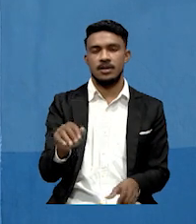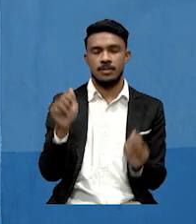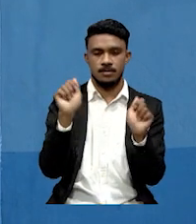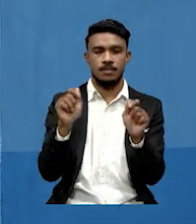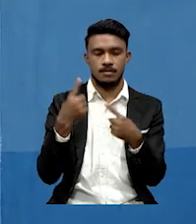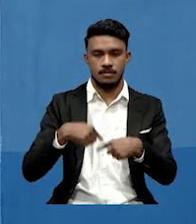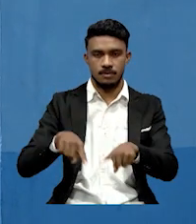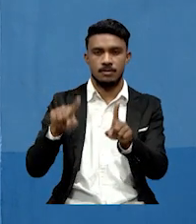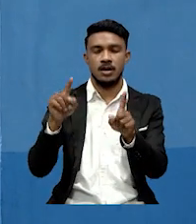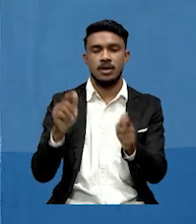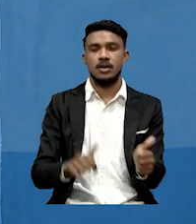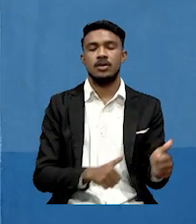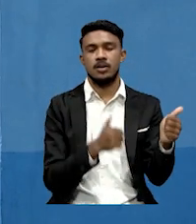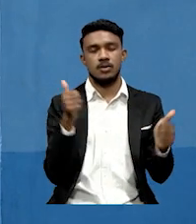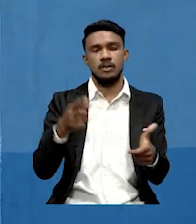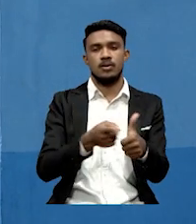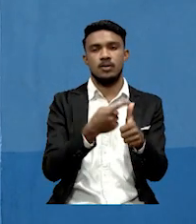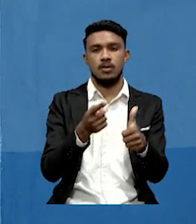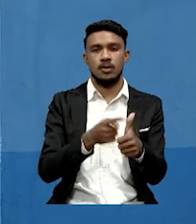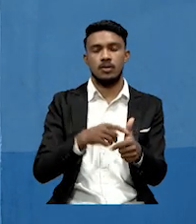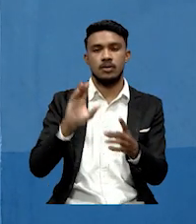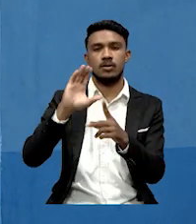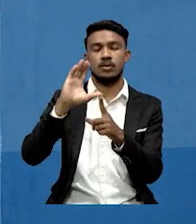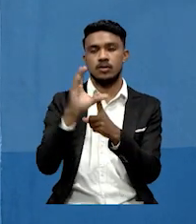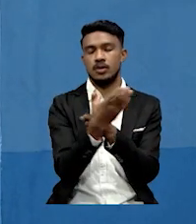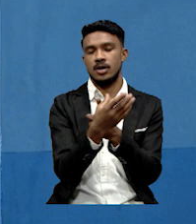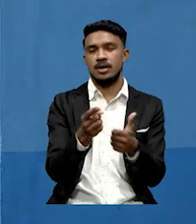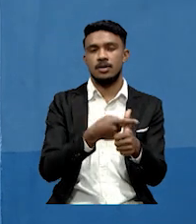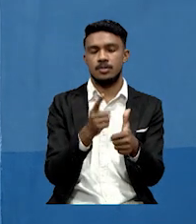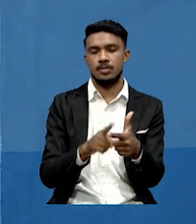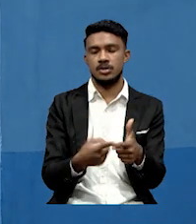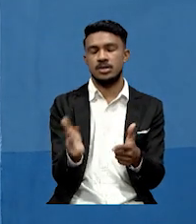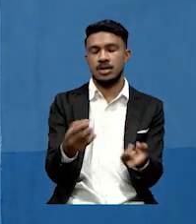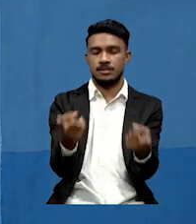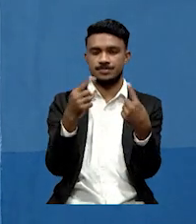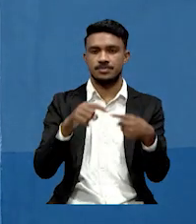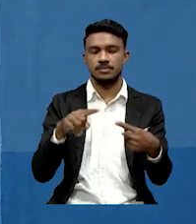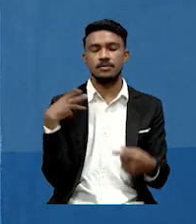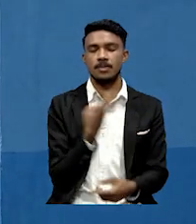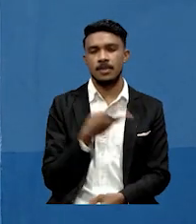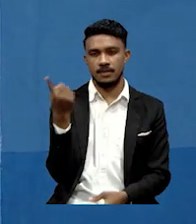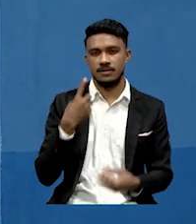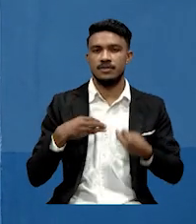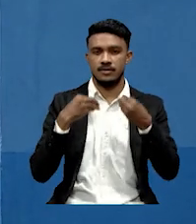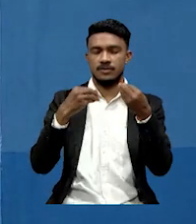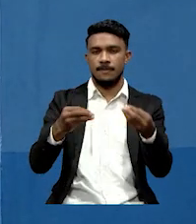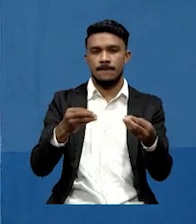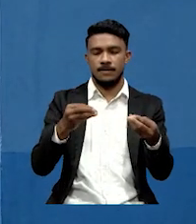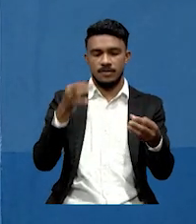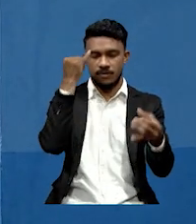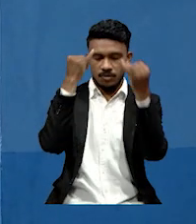hari be tradisional uluk depois si mai. Idane ami sempre fo promosaun sauri bebek bebek, mai